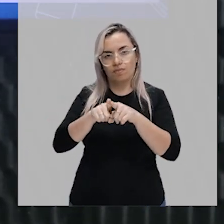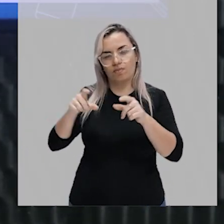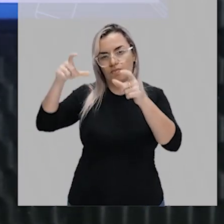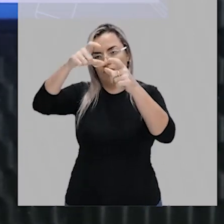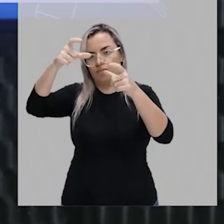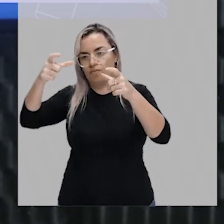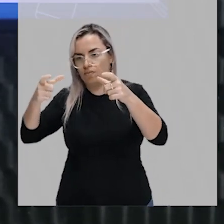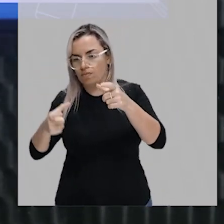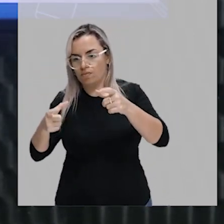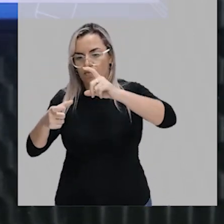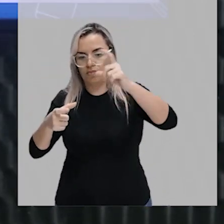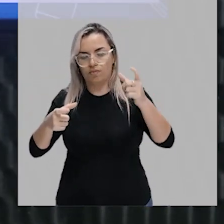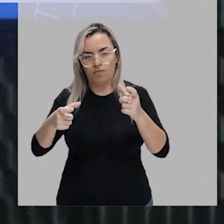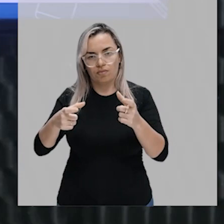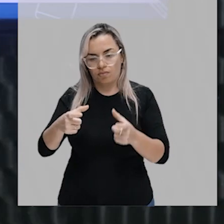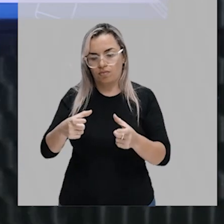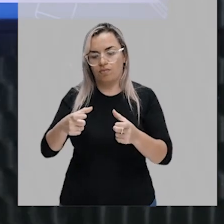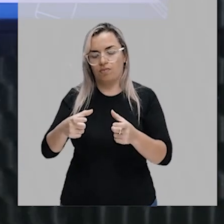vai liberar